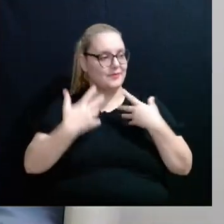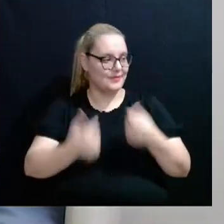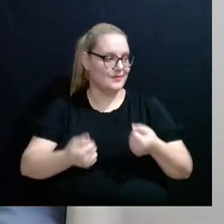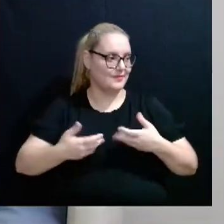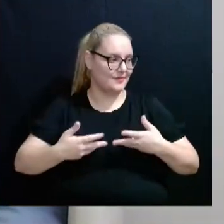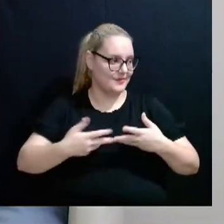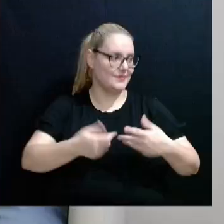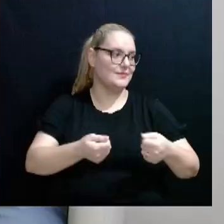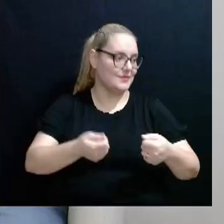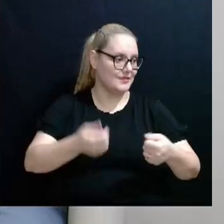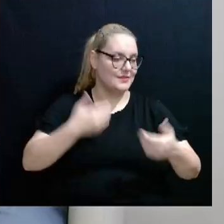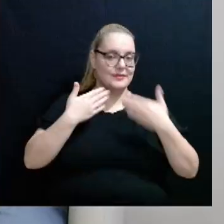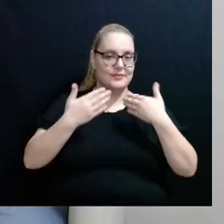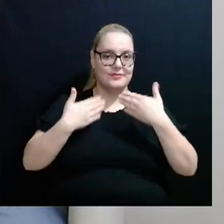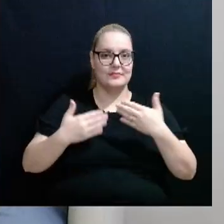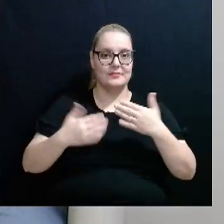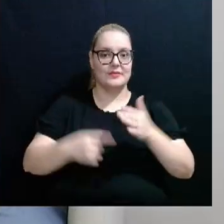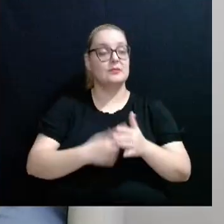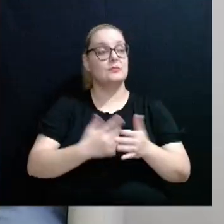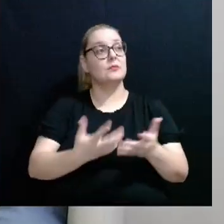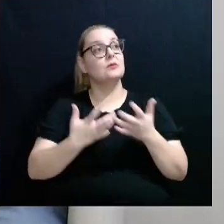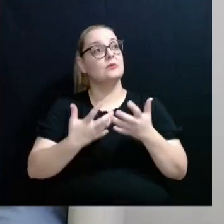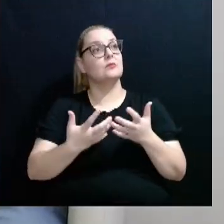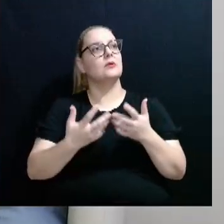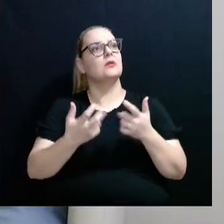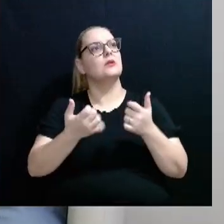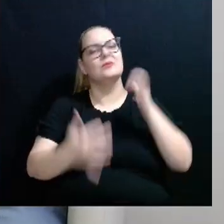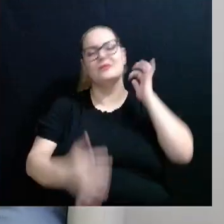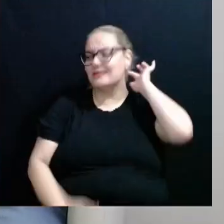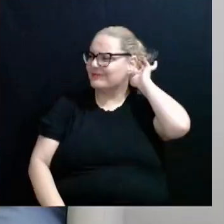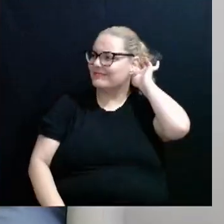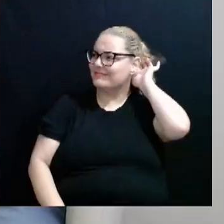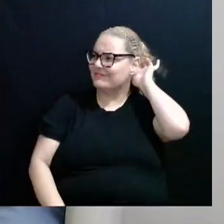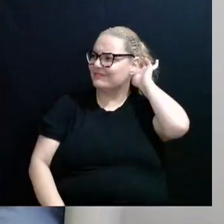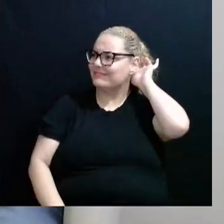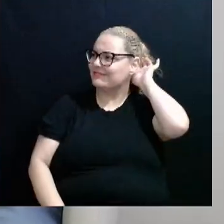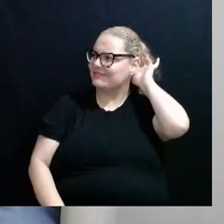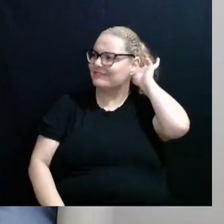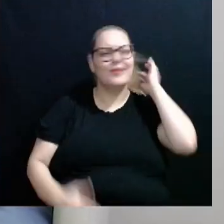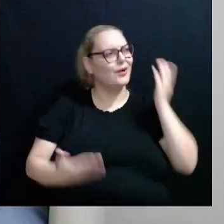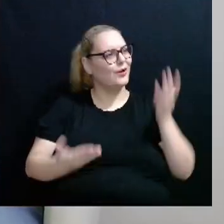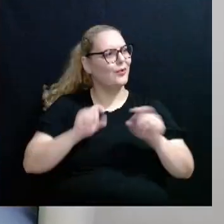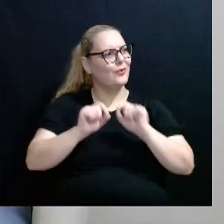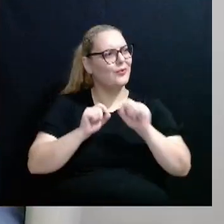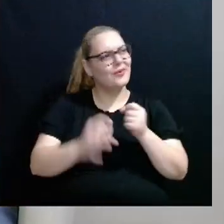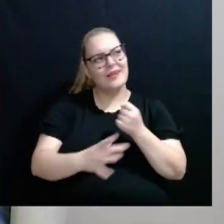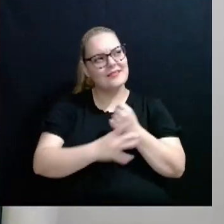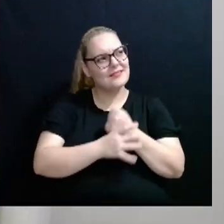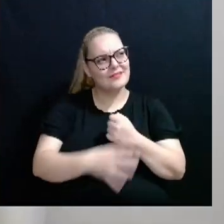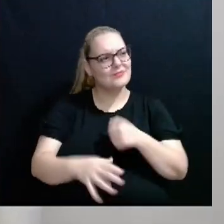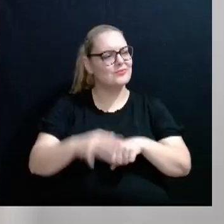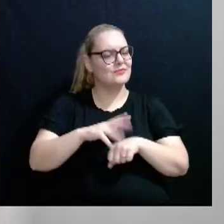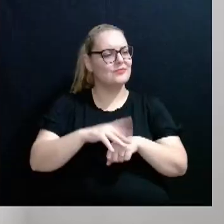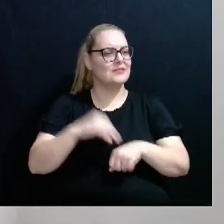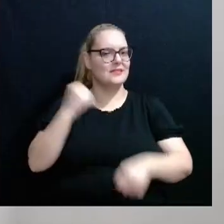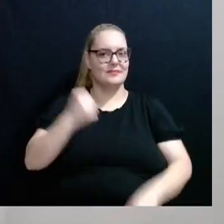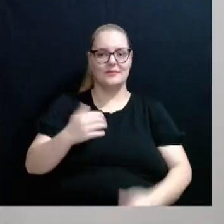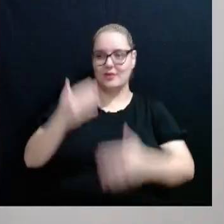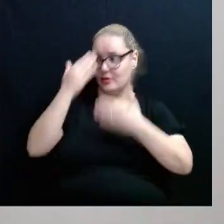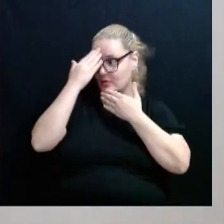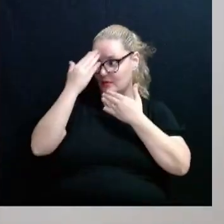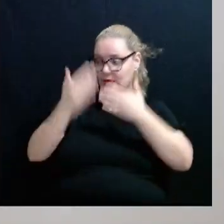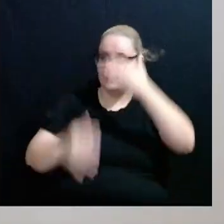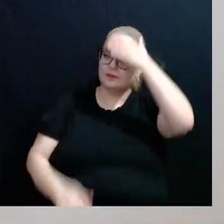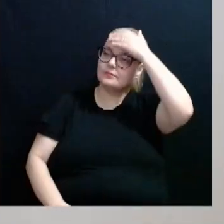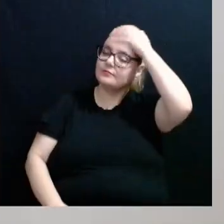mas primeiro eu quero que você nos explique o que é um seguro de doença grave. Obrigado. Um seguro de doença